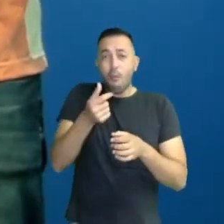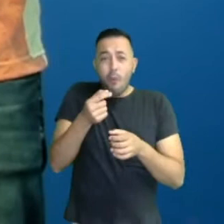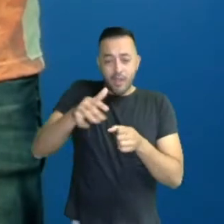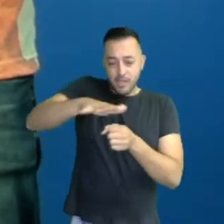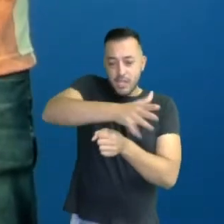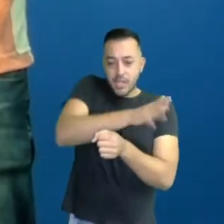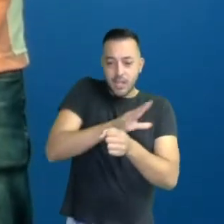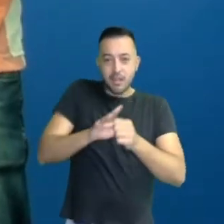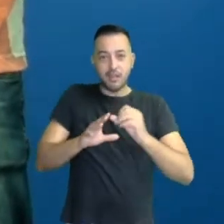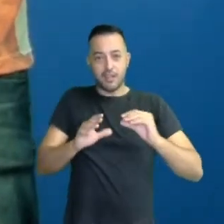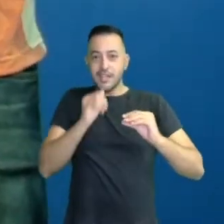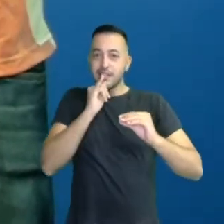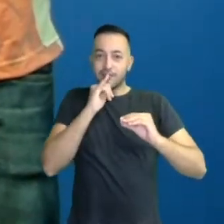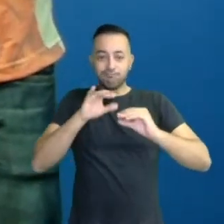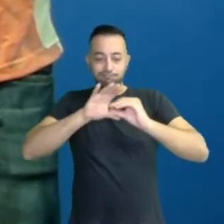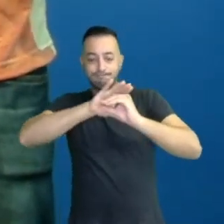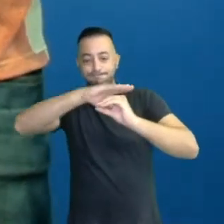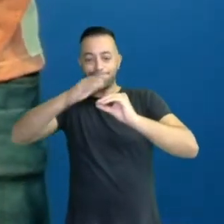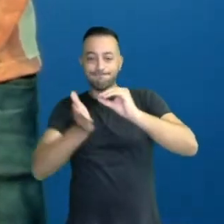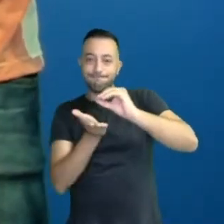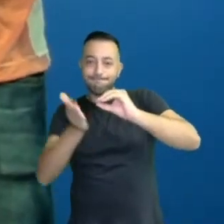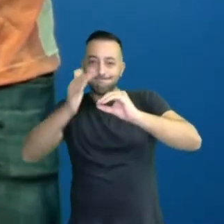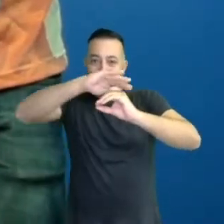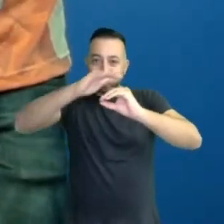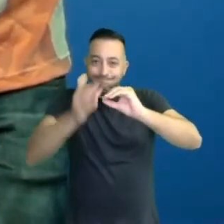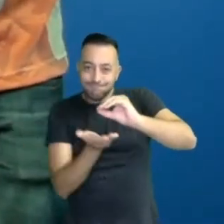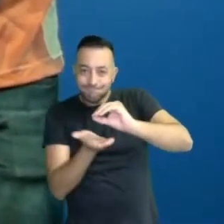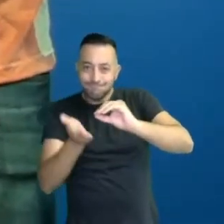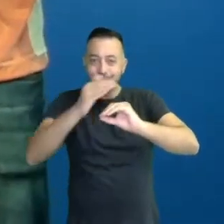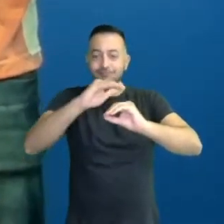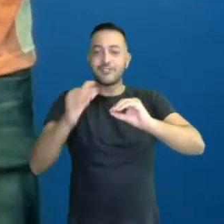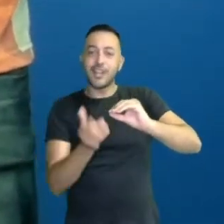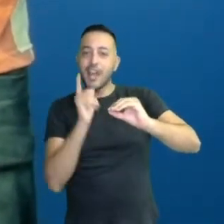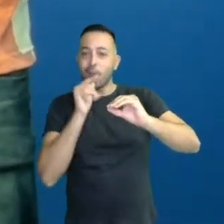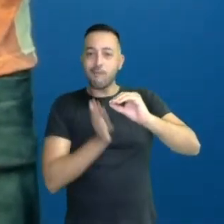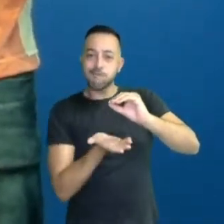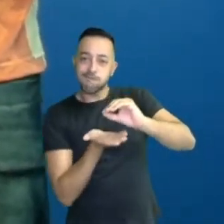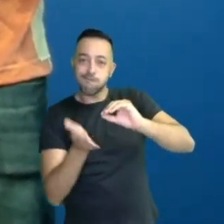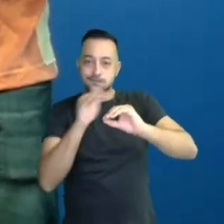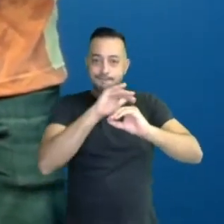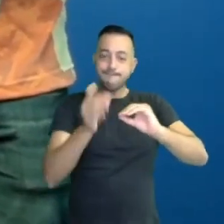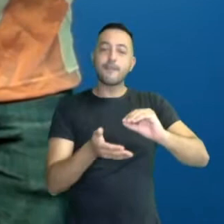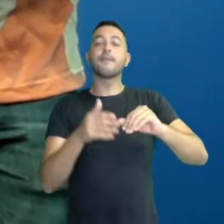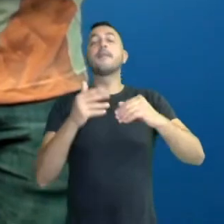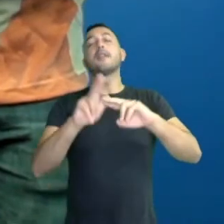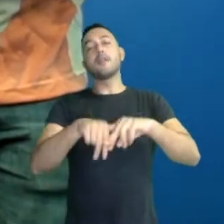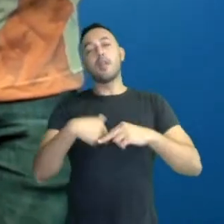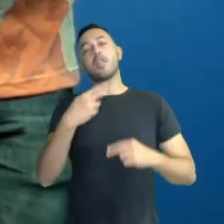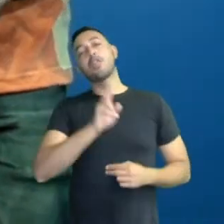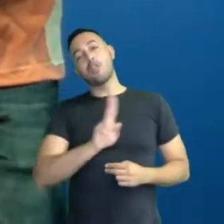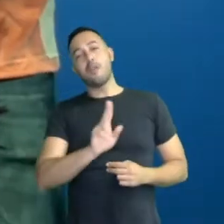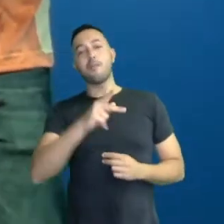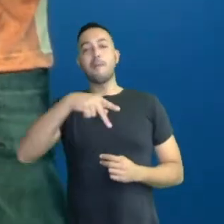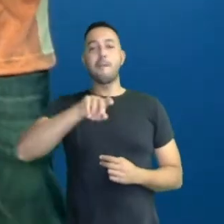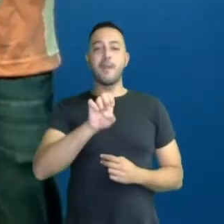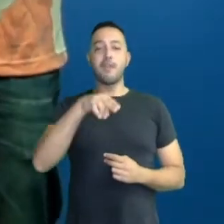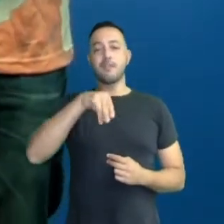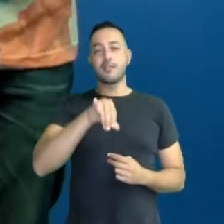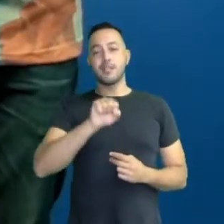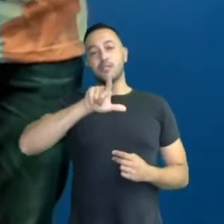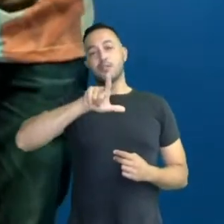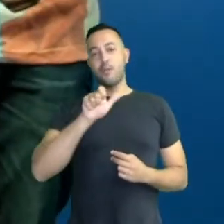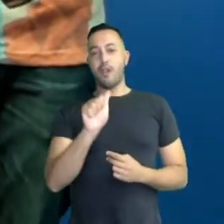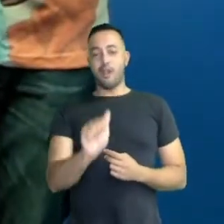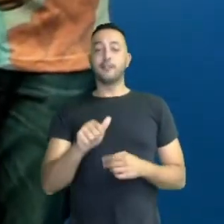ilha, se não apenas pela passagem por ser um braço, essa região é conhecida como península. E a Grécia